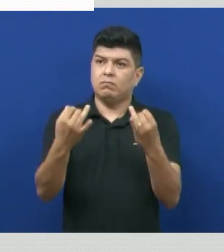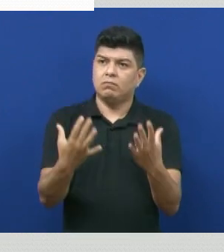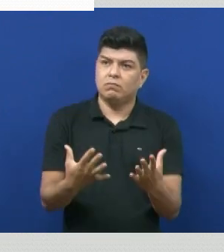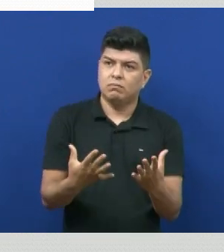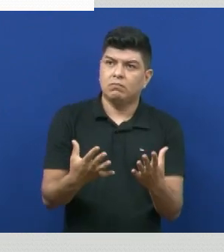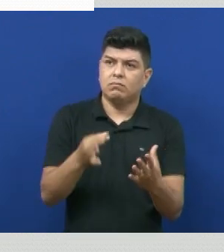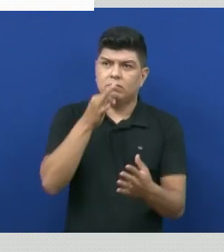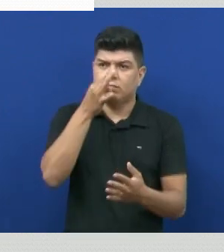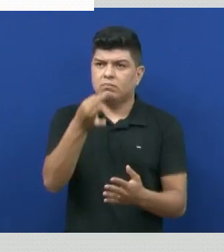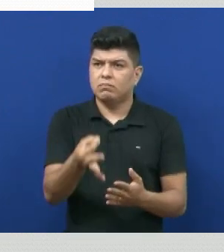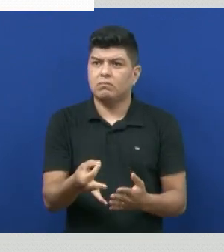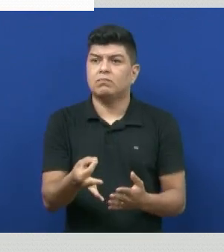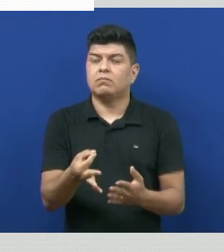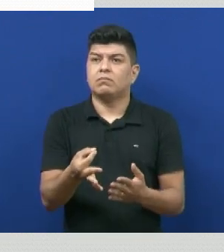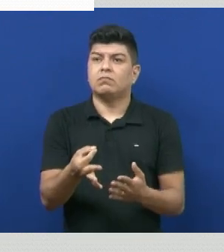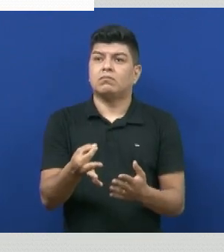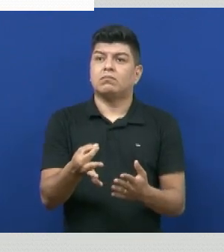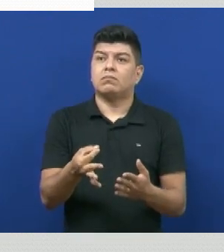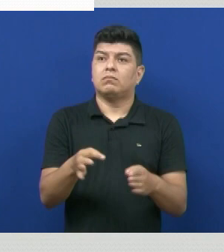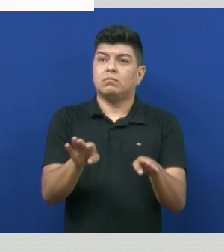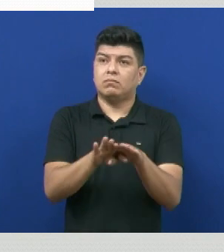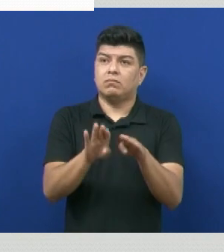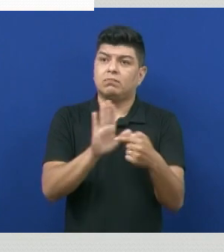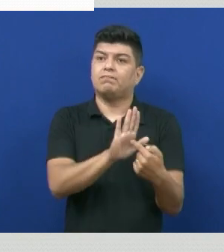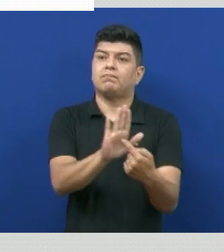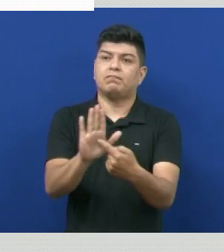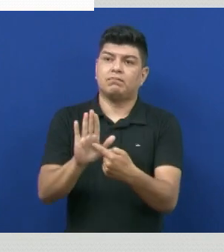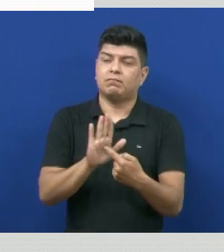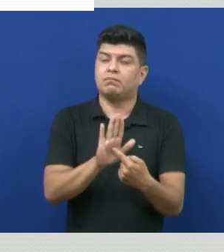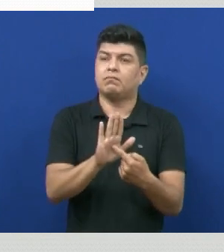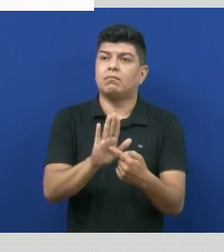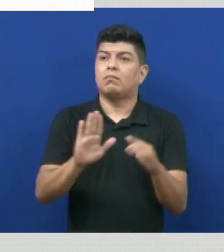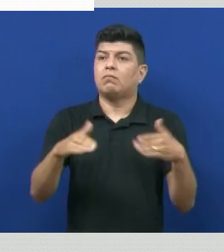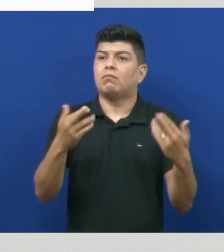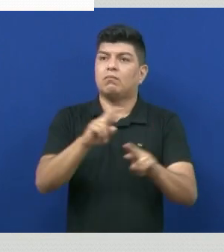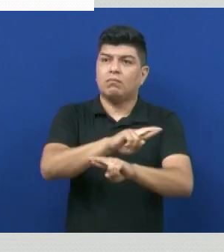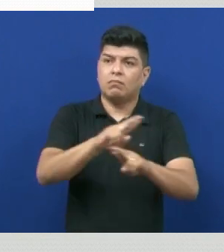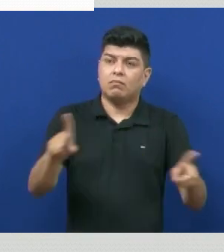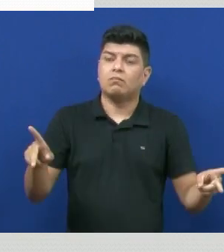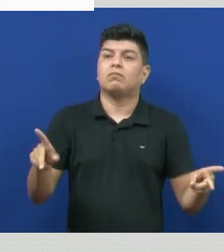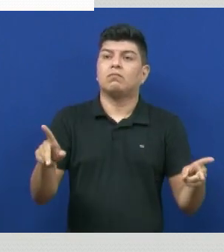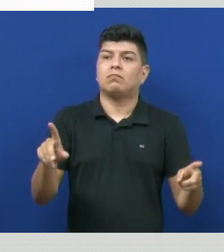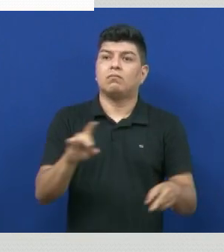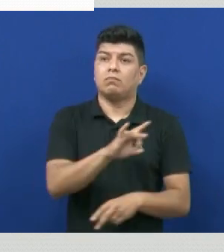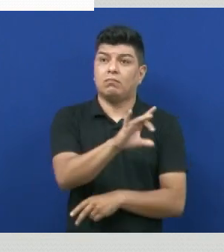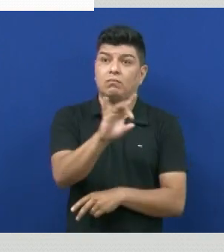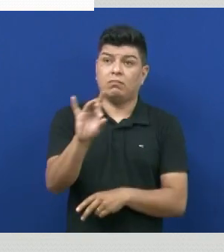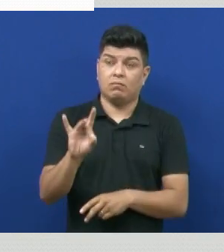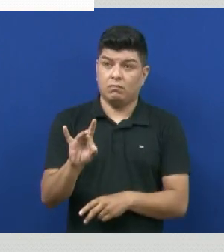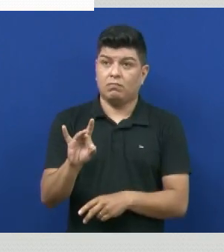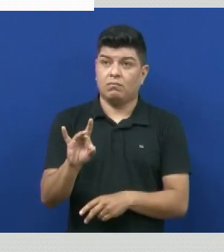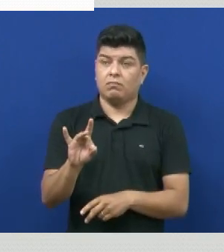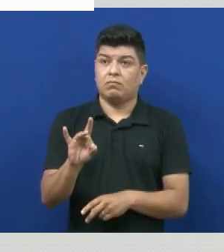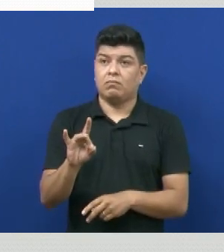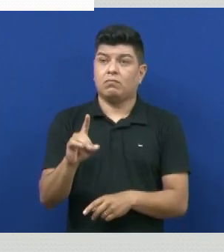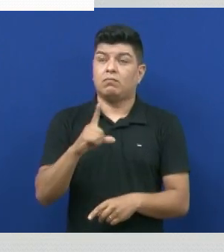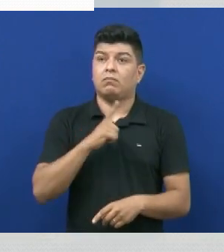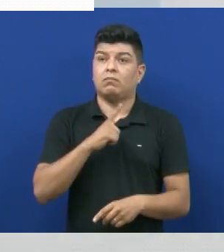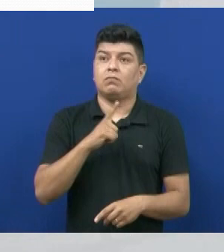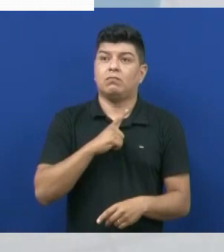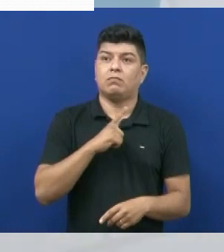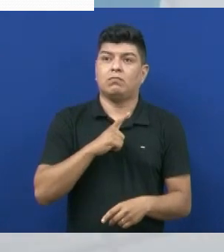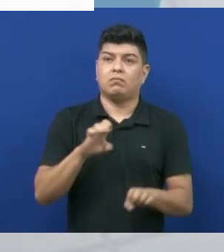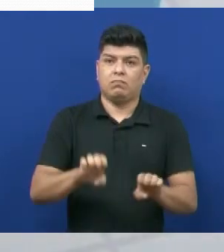dissertativo argumentativo e dissertativo expositivo. Qual é a diferença entre eles? Eles possuem a